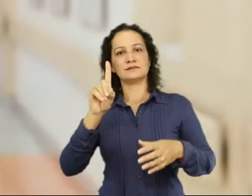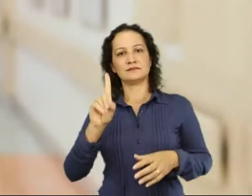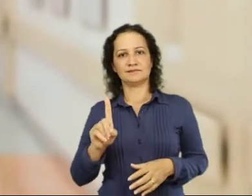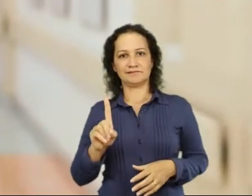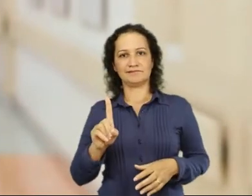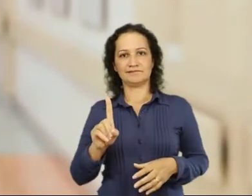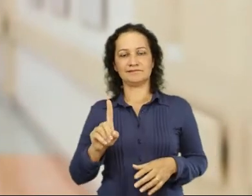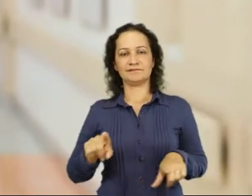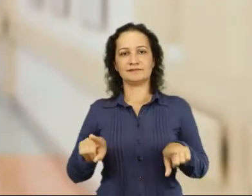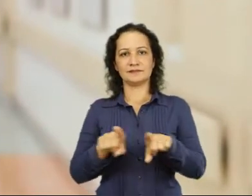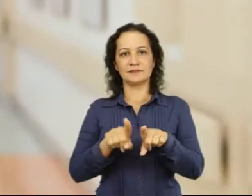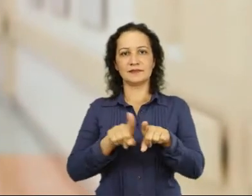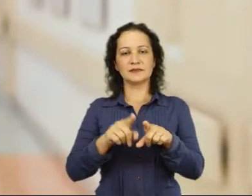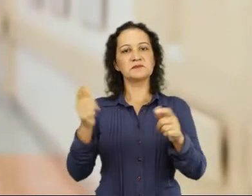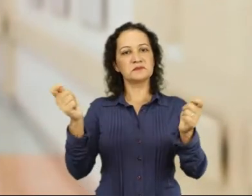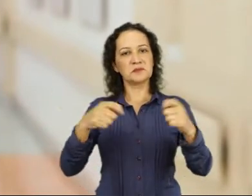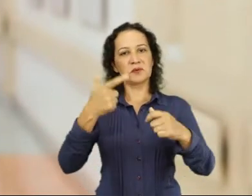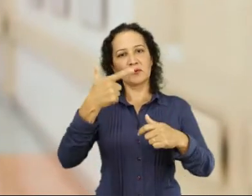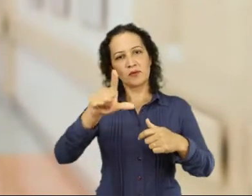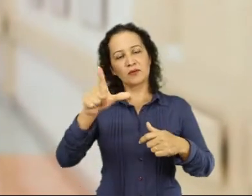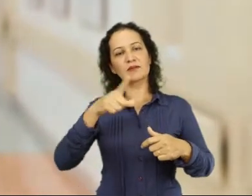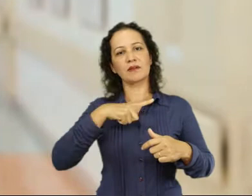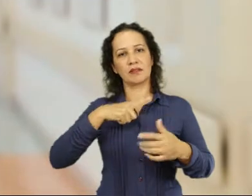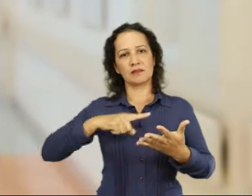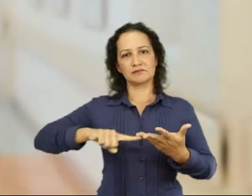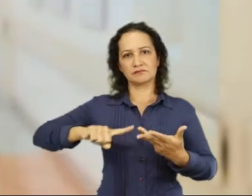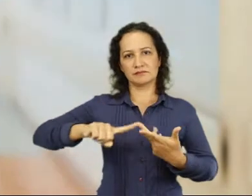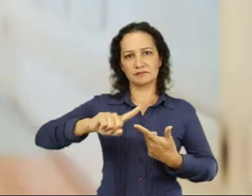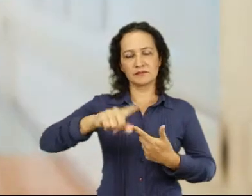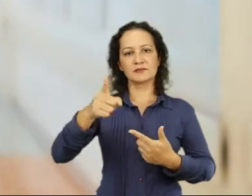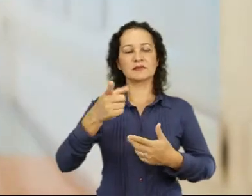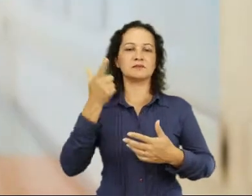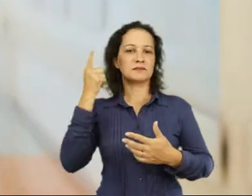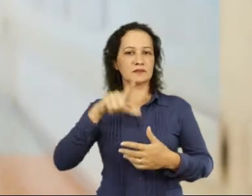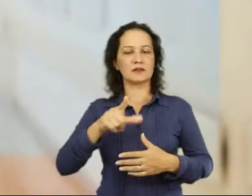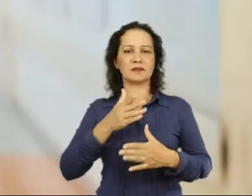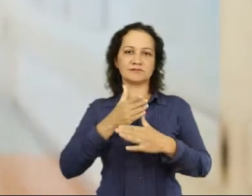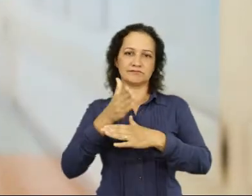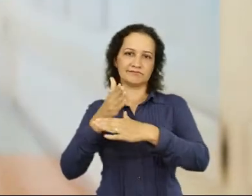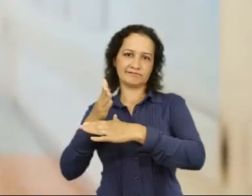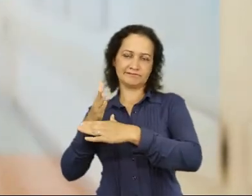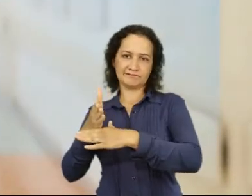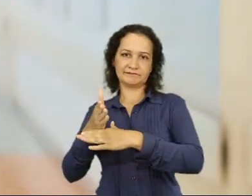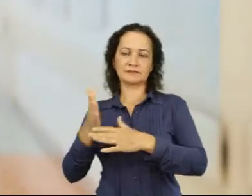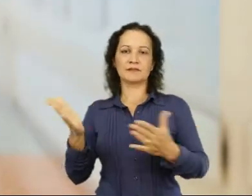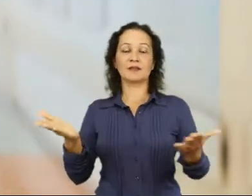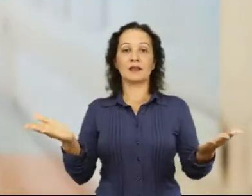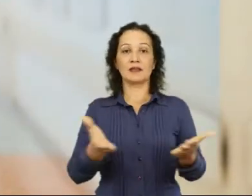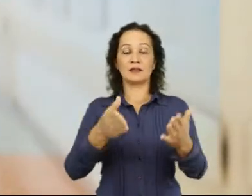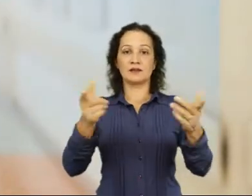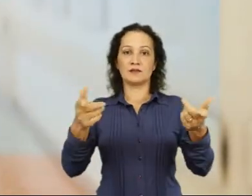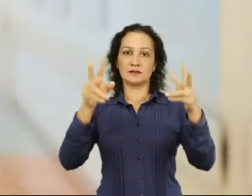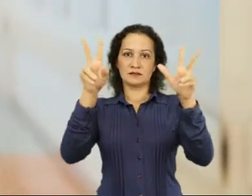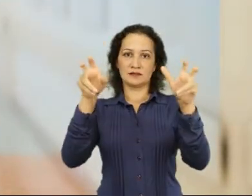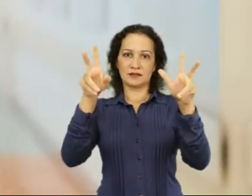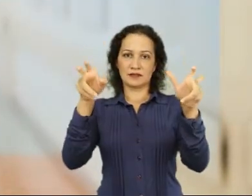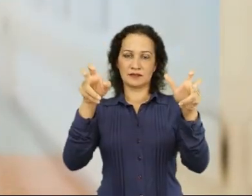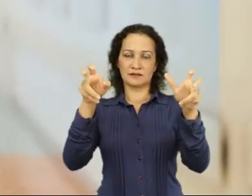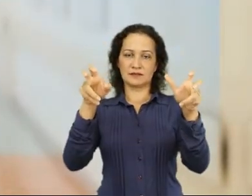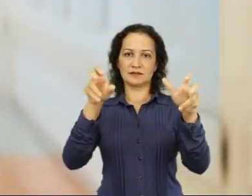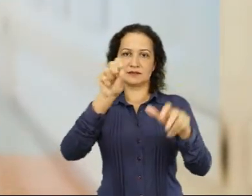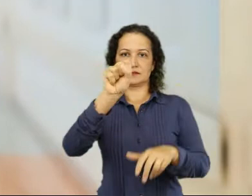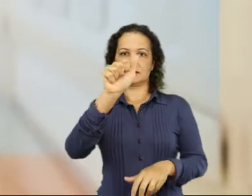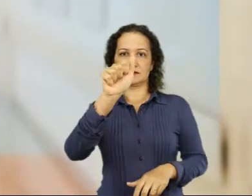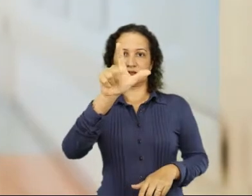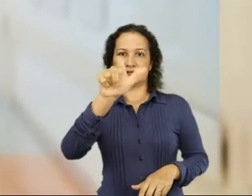para você fazer o acesso a qualquer momento. Nesta aula, nós vamos trabalhar as responsabilidades e atribuições da